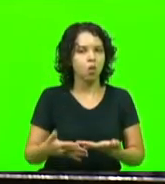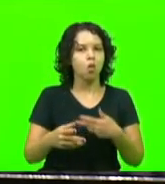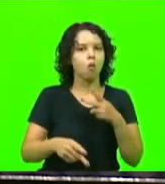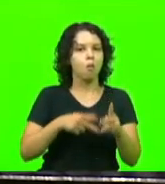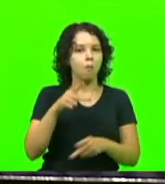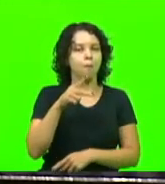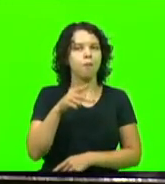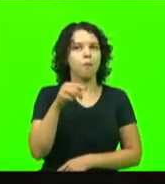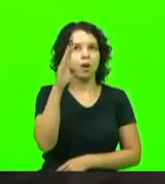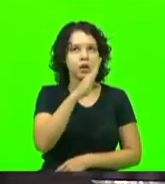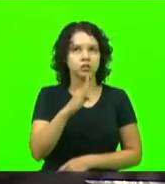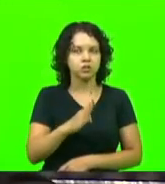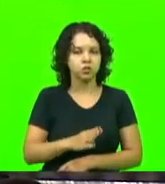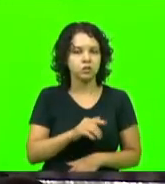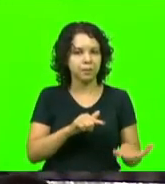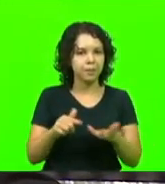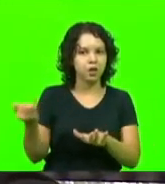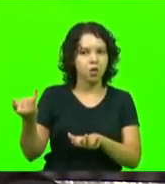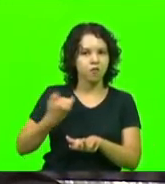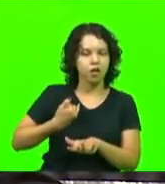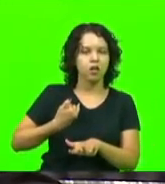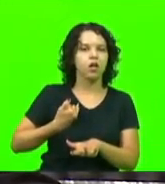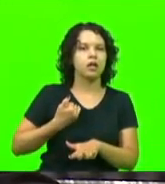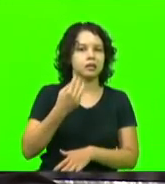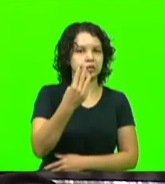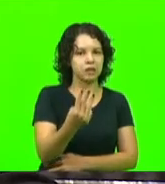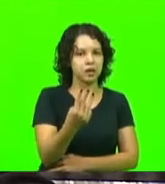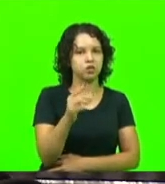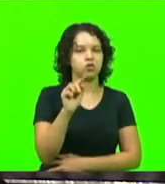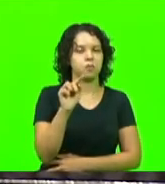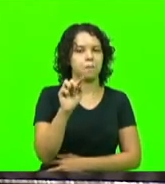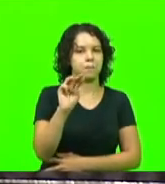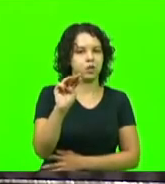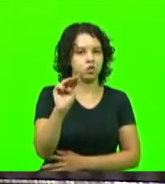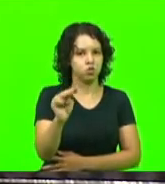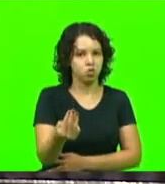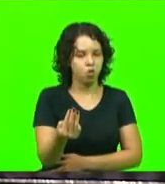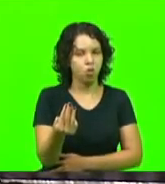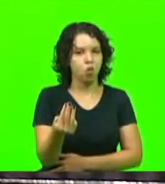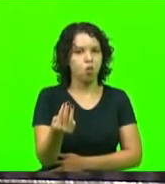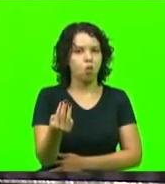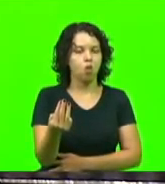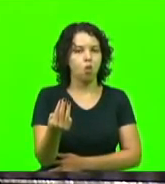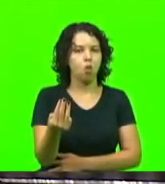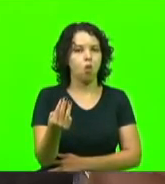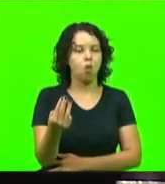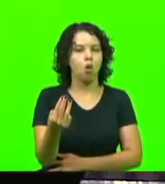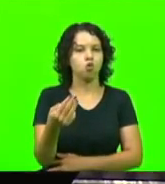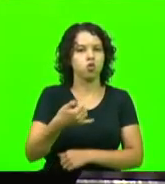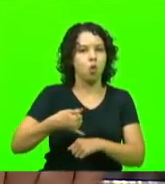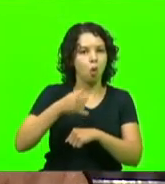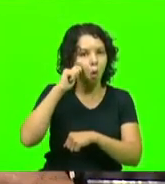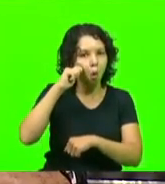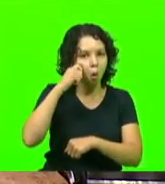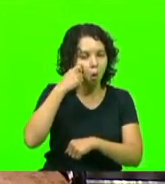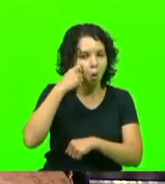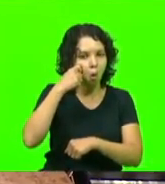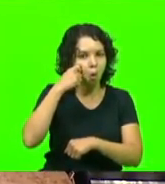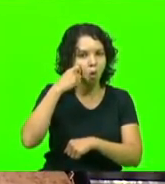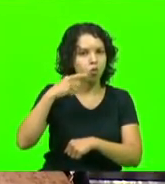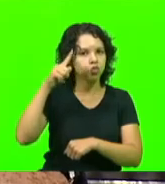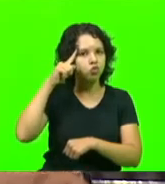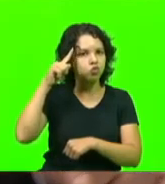escutei essa semana agora, 3 milhões de barris de petróleo ao dia. A $120 o barril